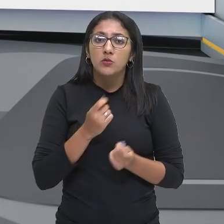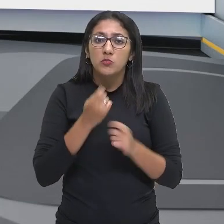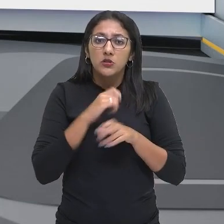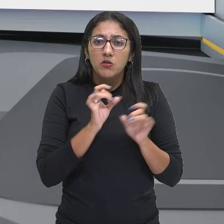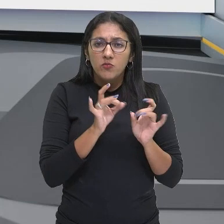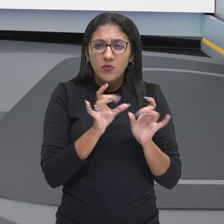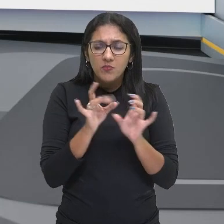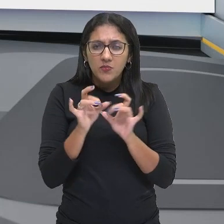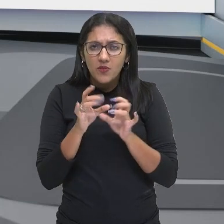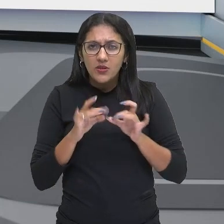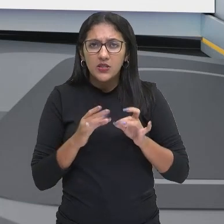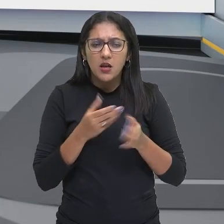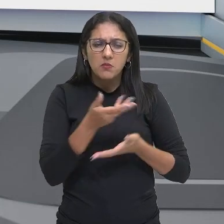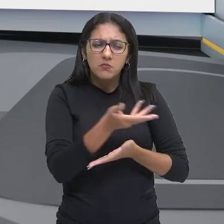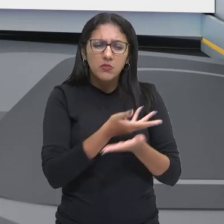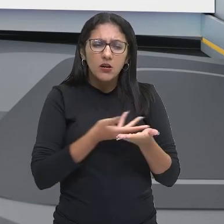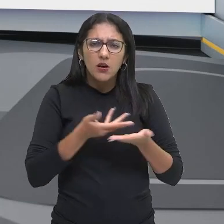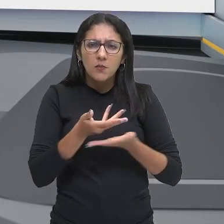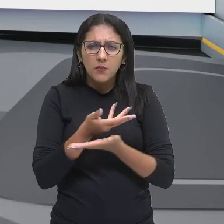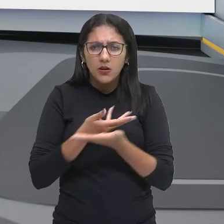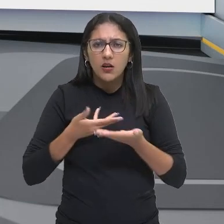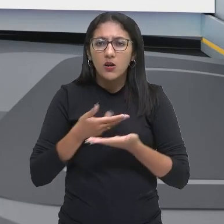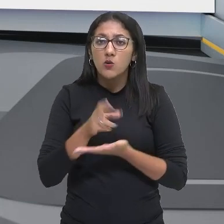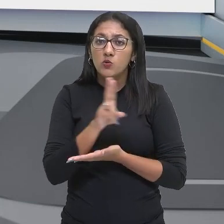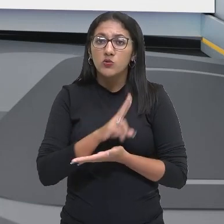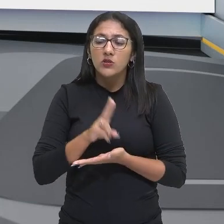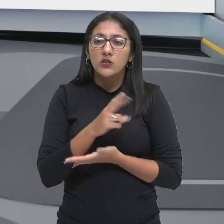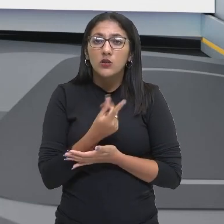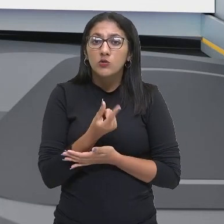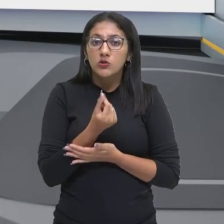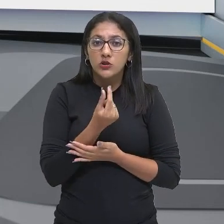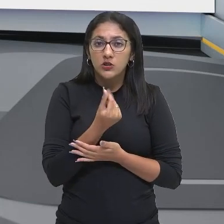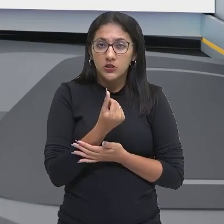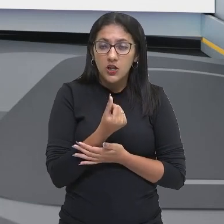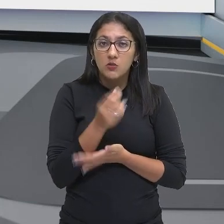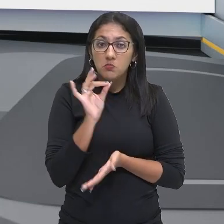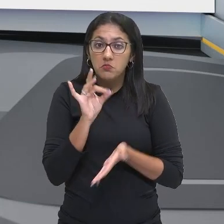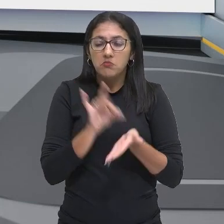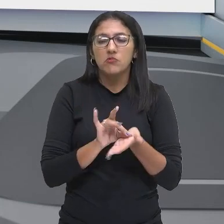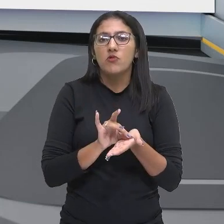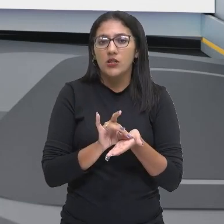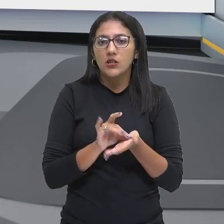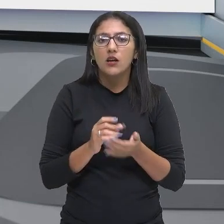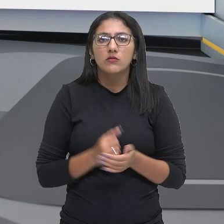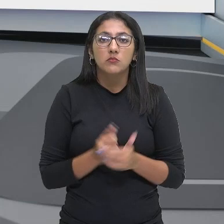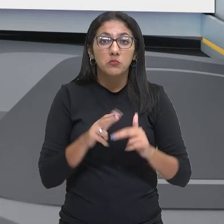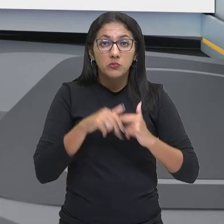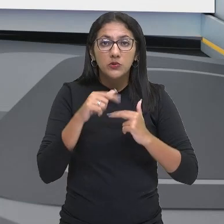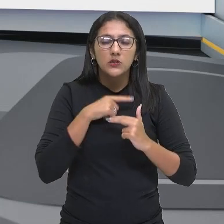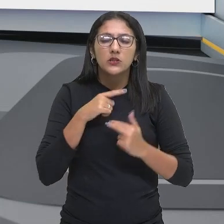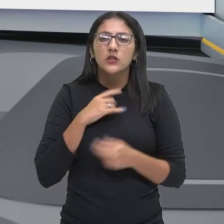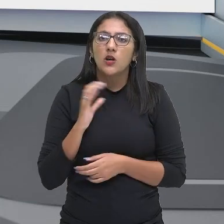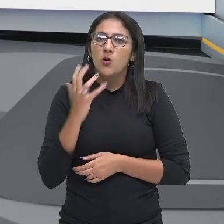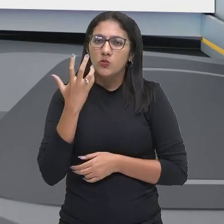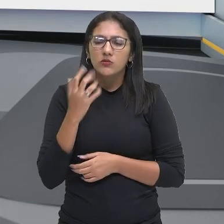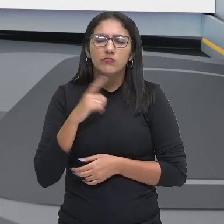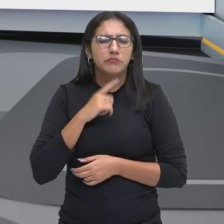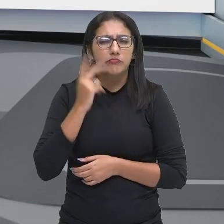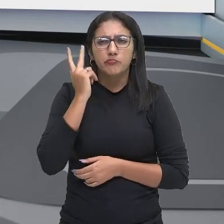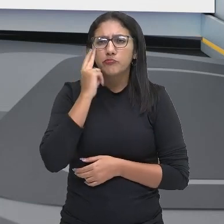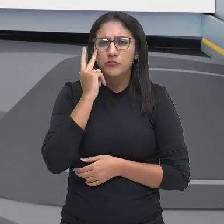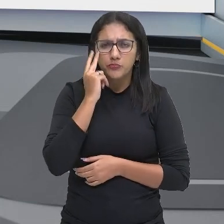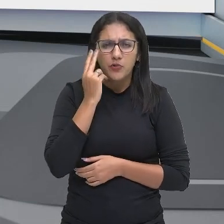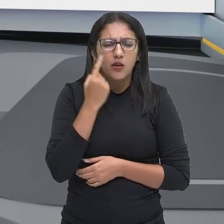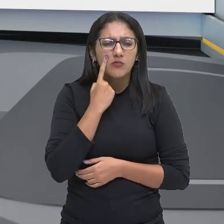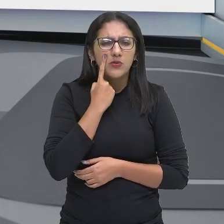entre os participantes com dinheiro real, tá? Então, isso acontece dentro dos jogos, é normal. Você está